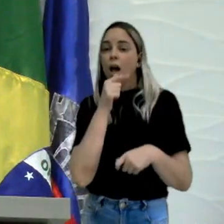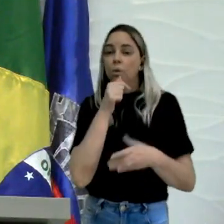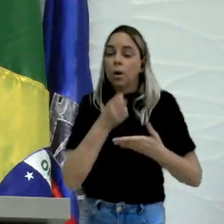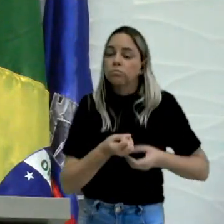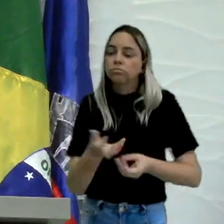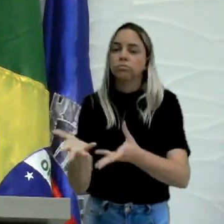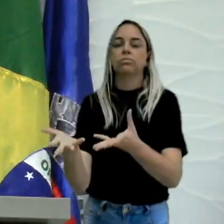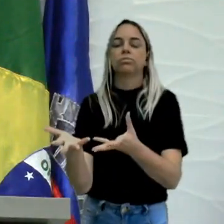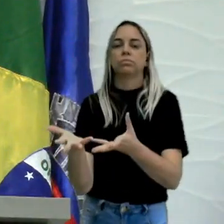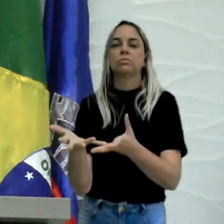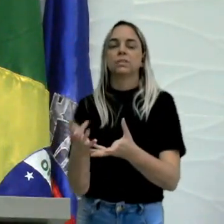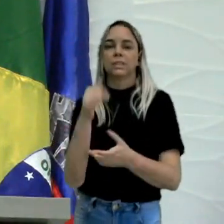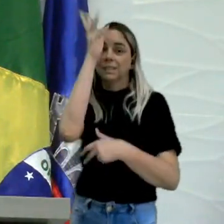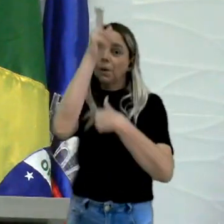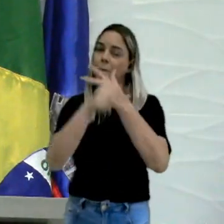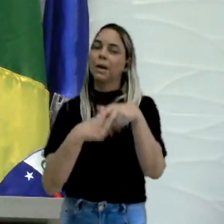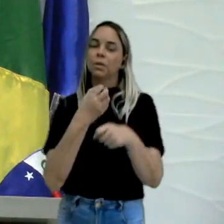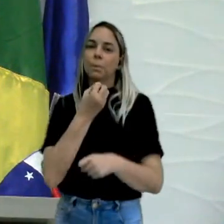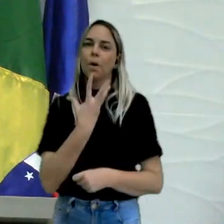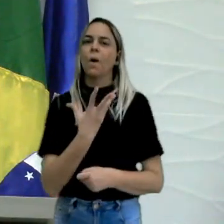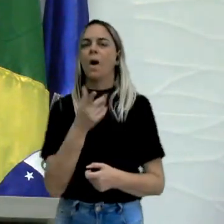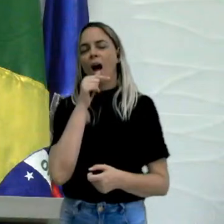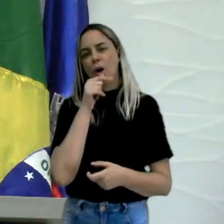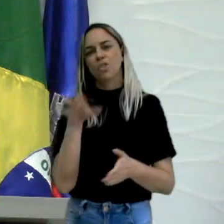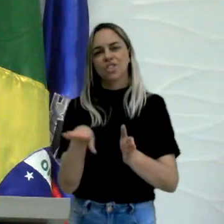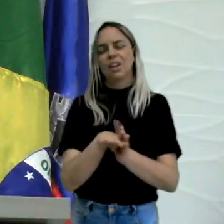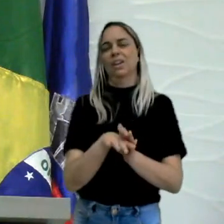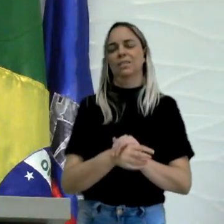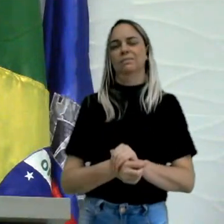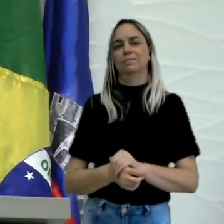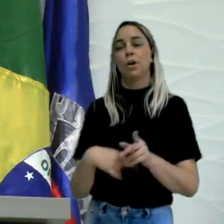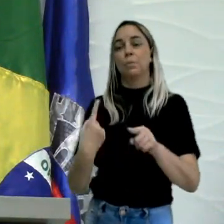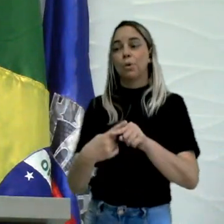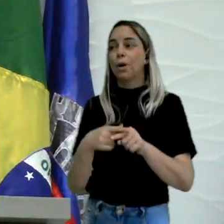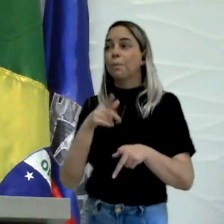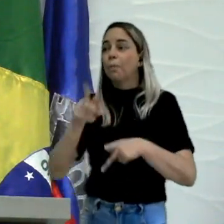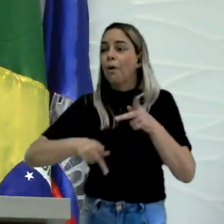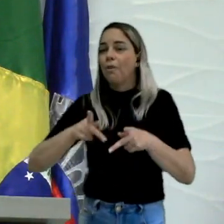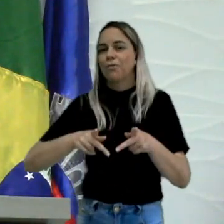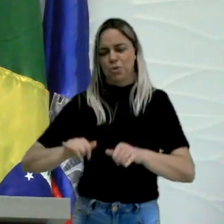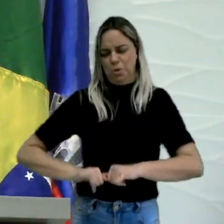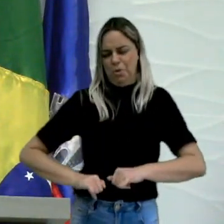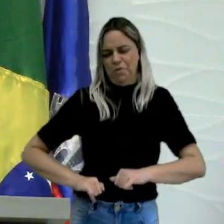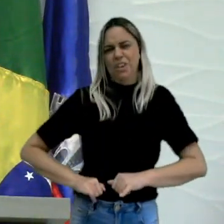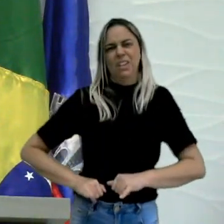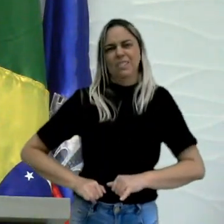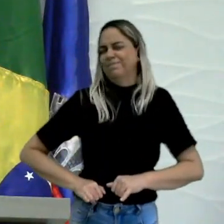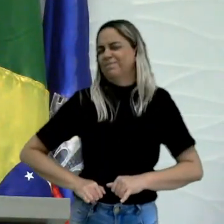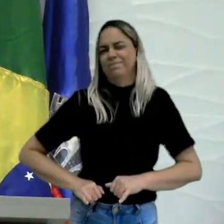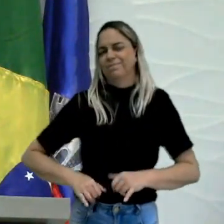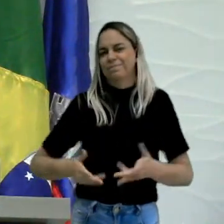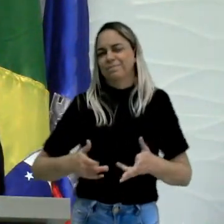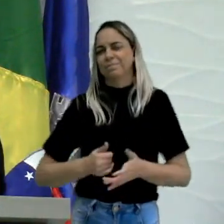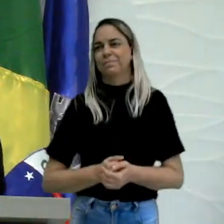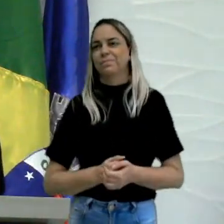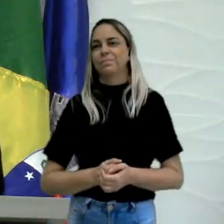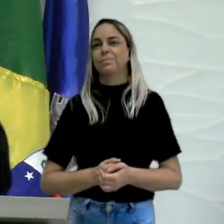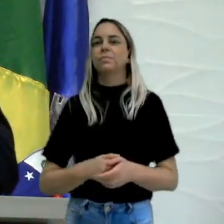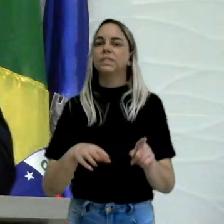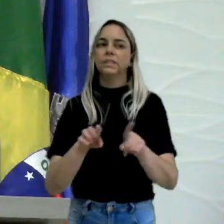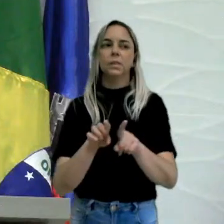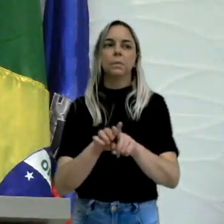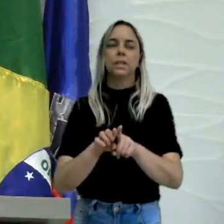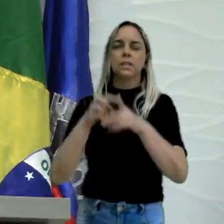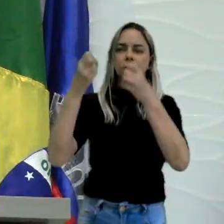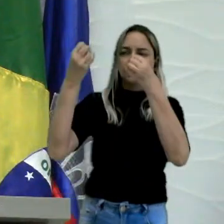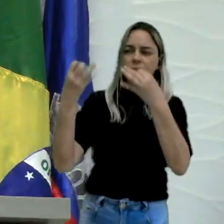um bom abastecimento, para que a população não sofra aqui. E como falaram, dizendo